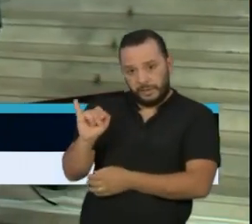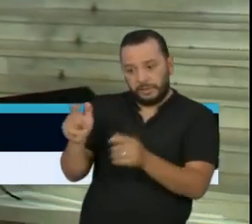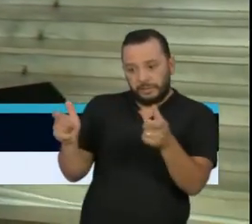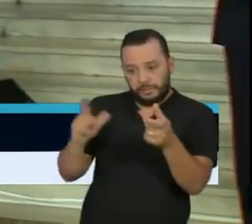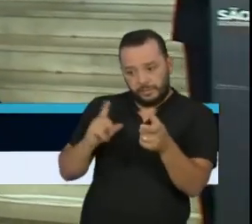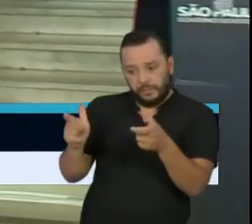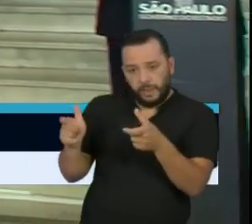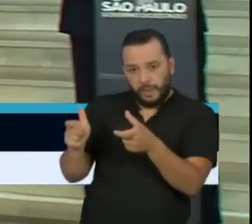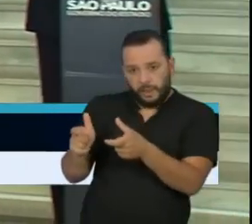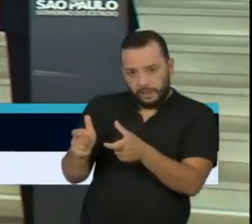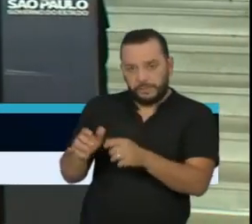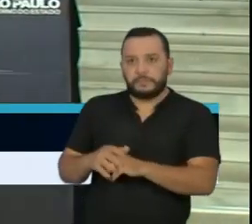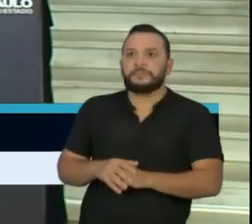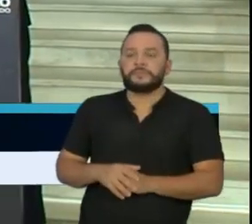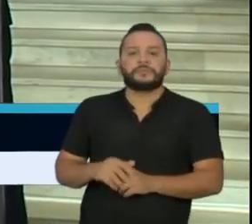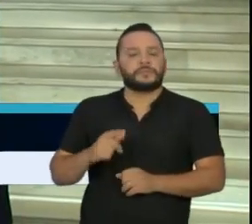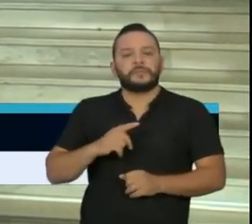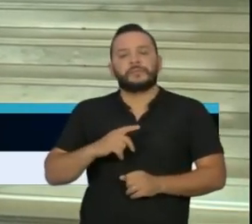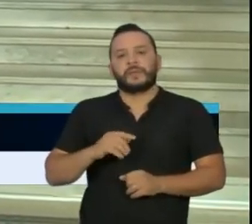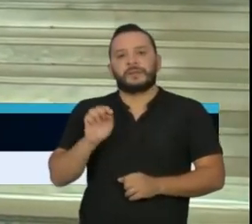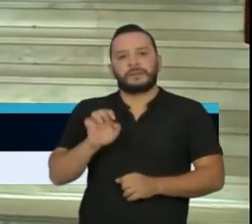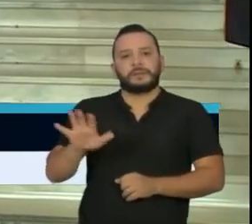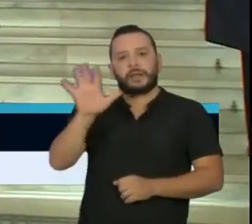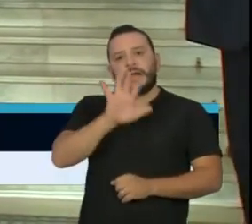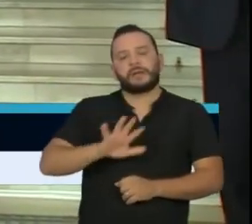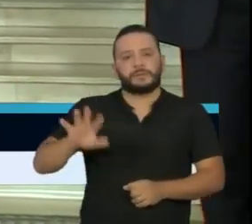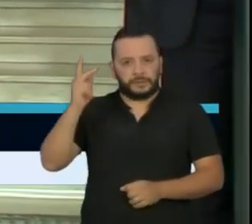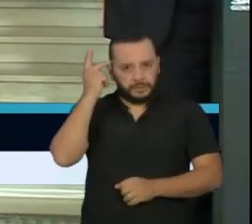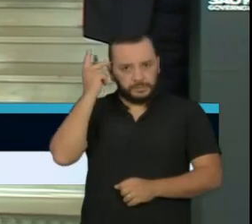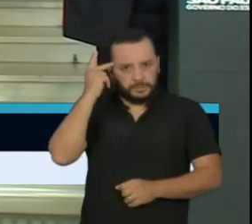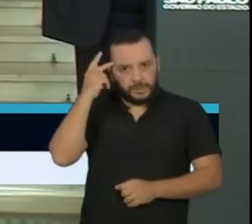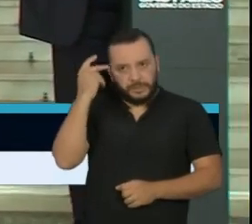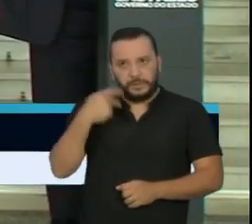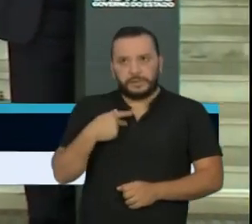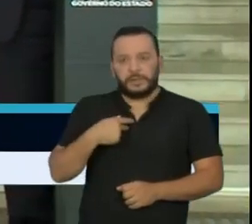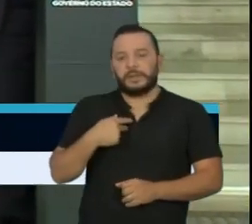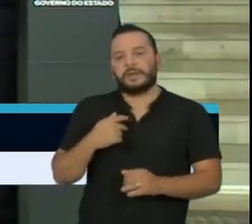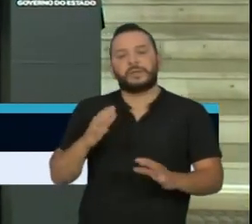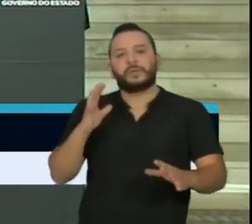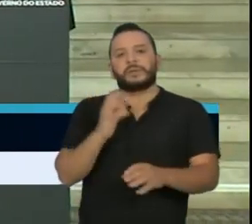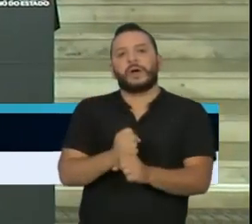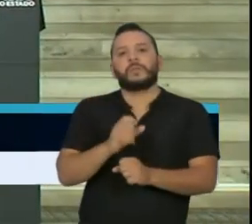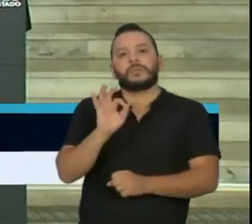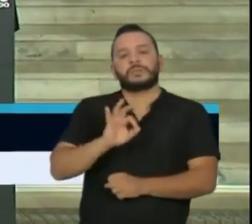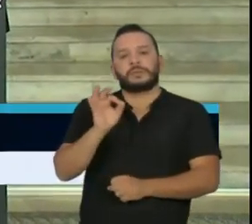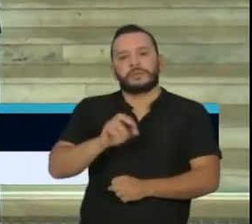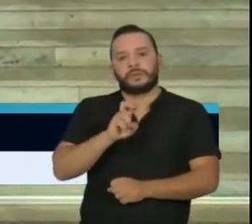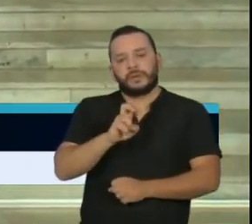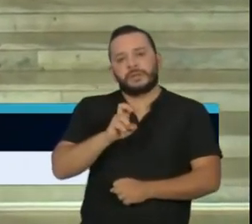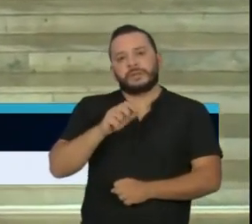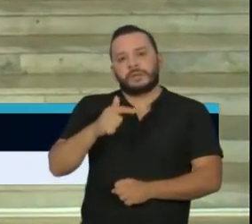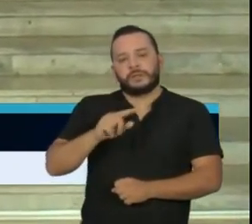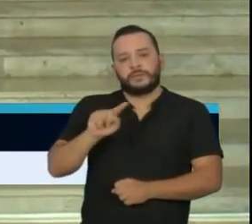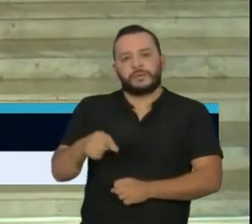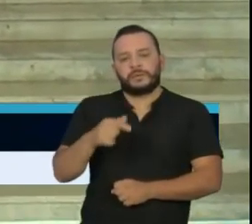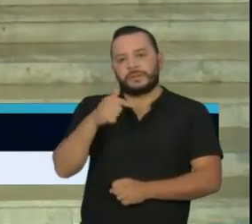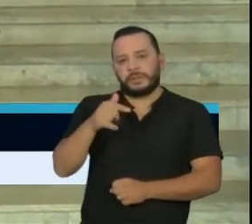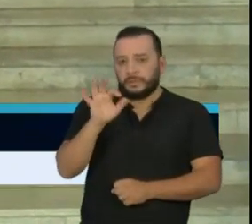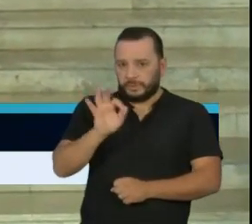ocupação para todo o estado de São Paulo, UTI está em 57,7%, e